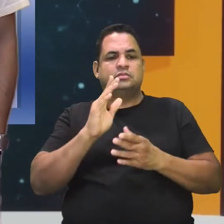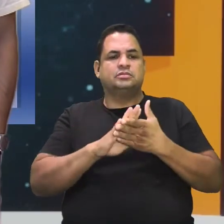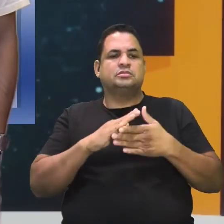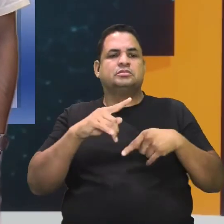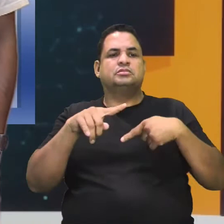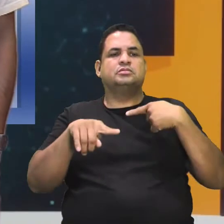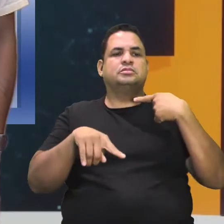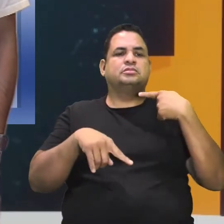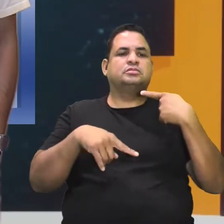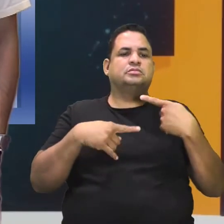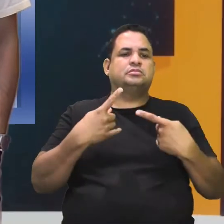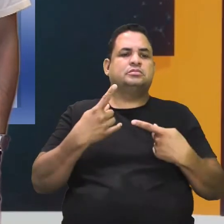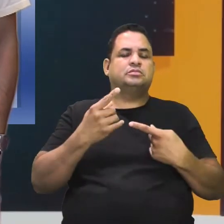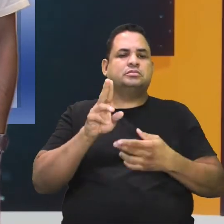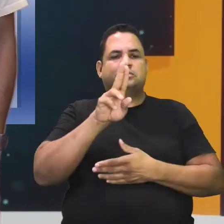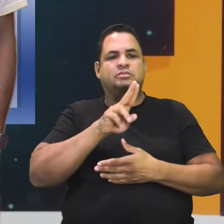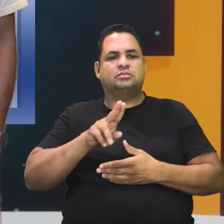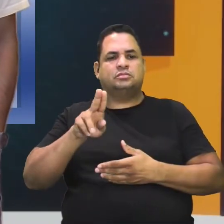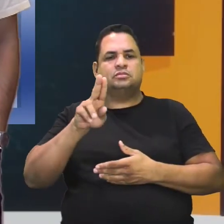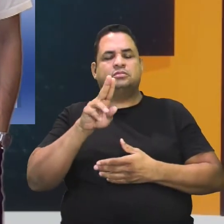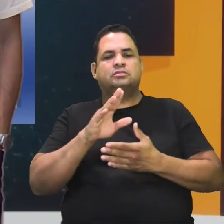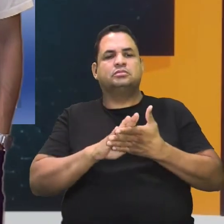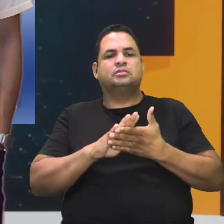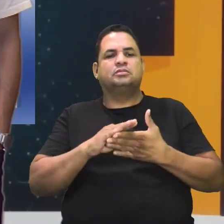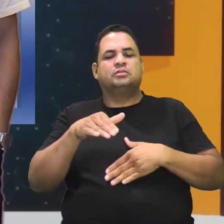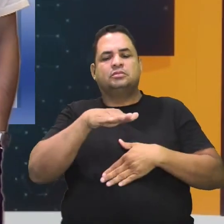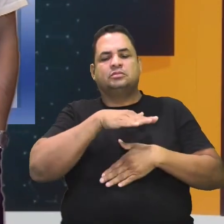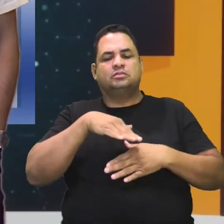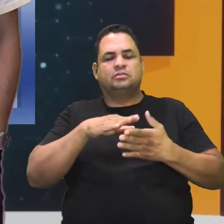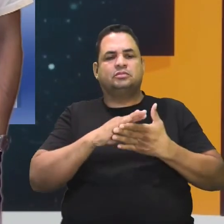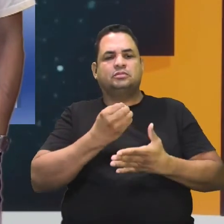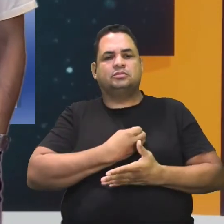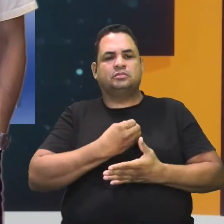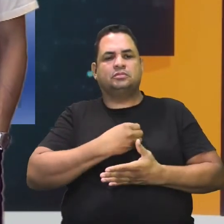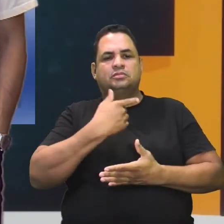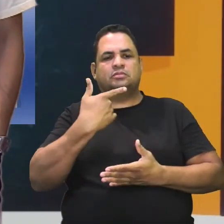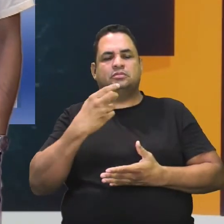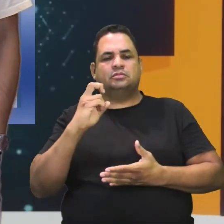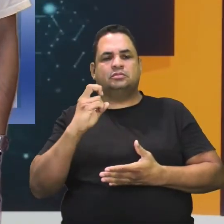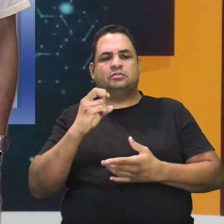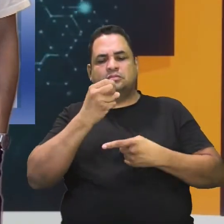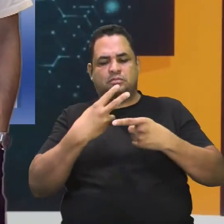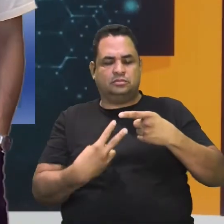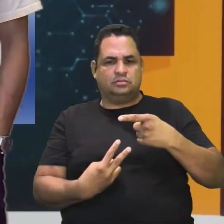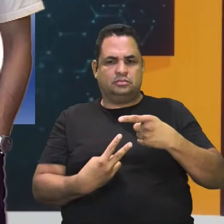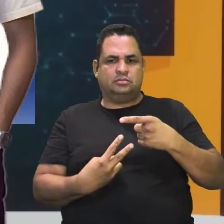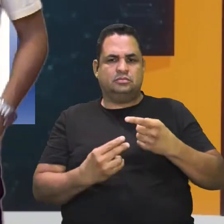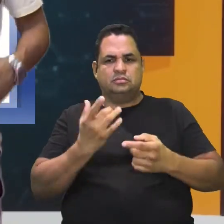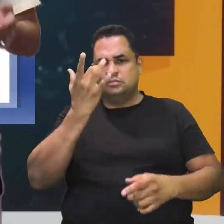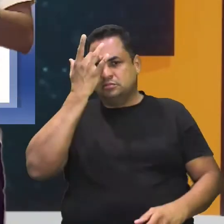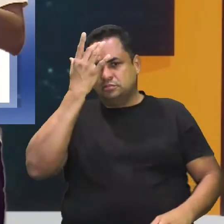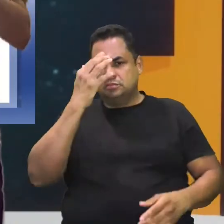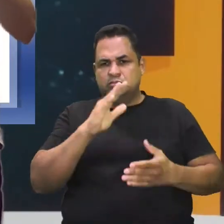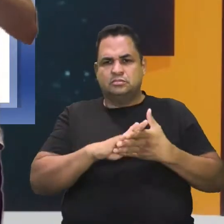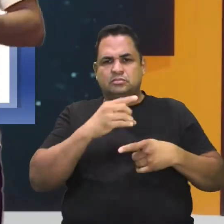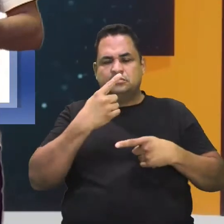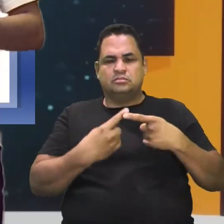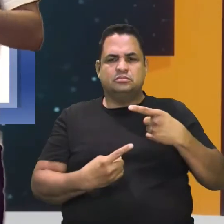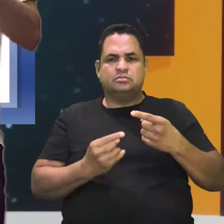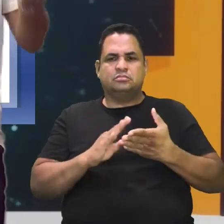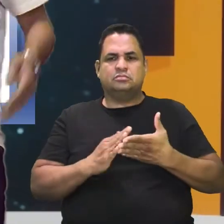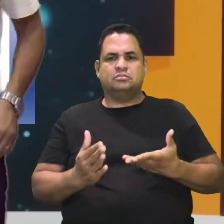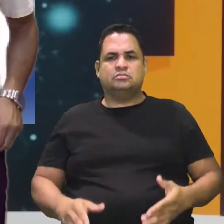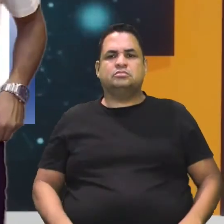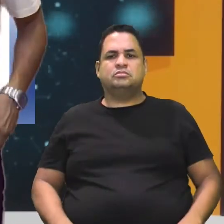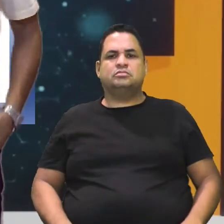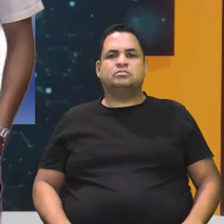Aí, então, a gente vai ter que usar no lugar do A da área o valor dado, que é o 25 sobre 2. E ficou fácil, porque tudo sobre 2, cortou,